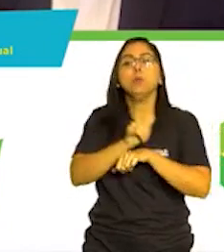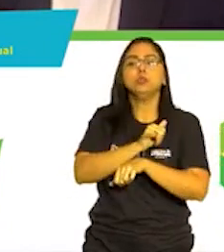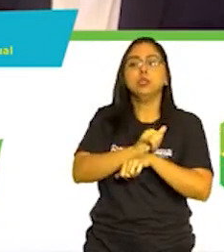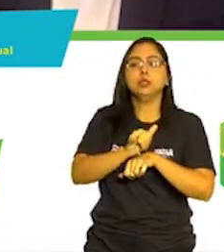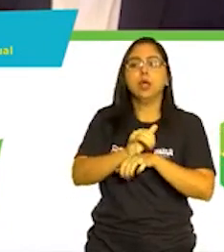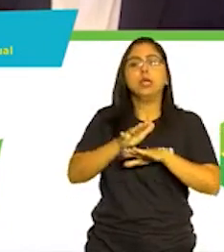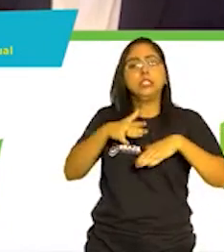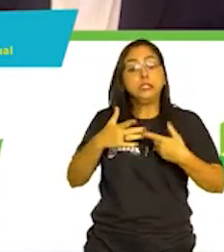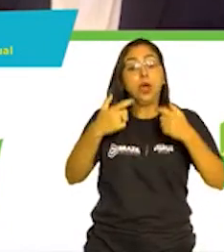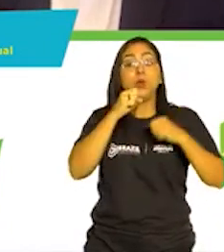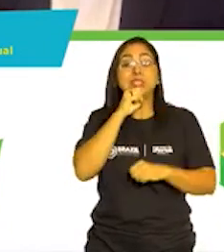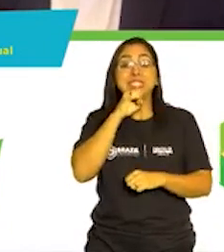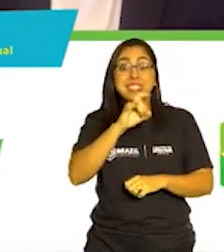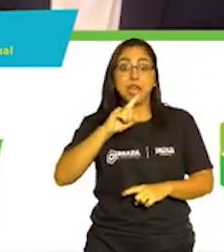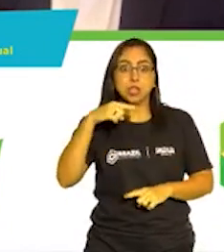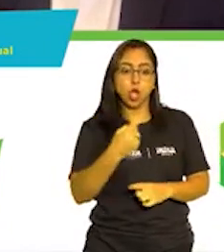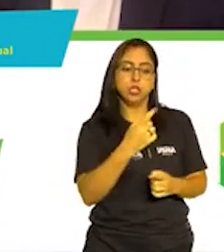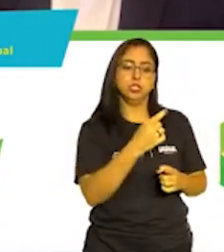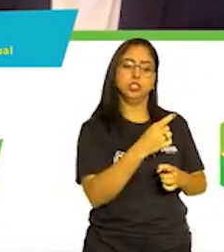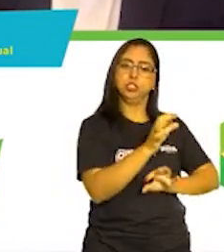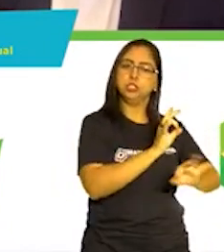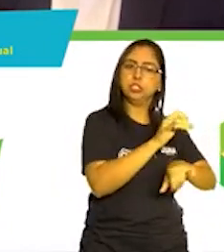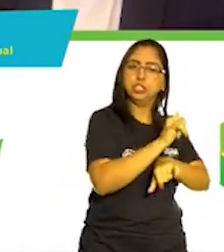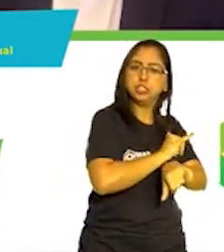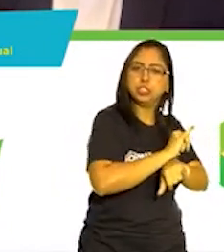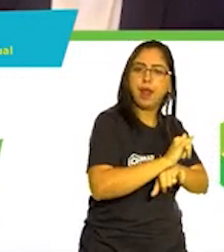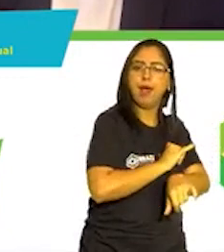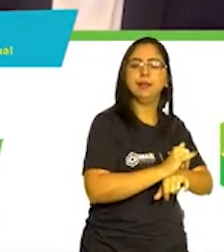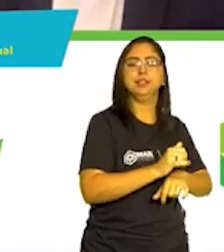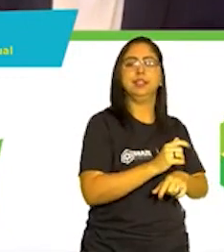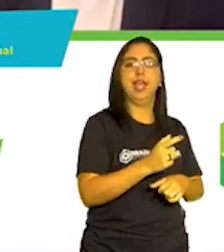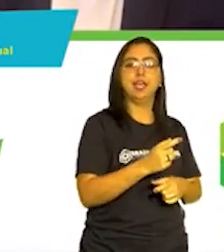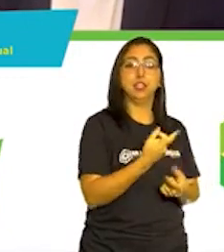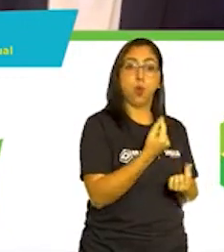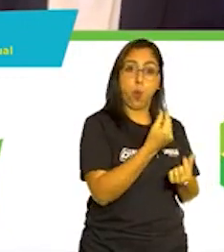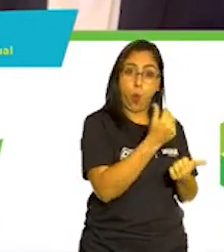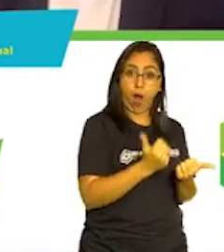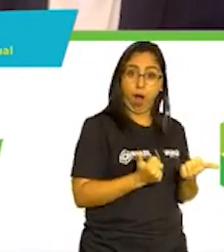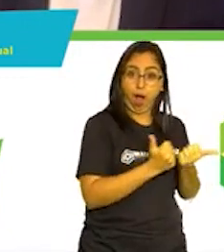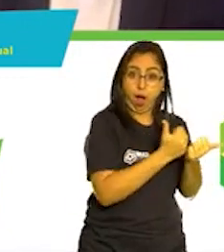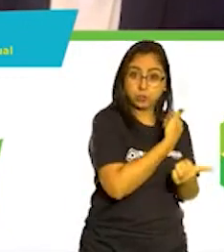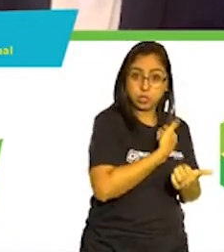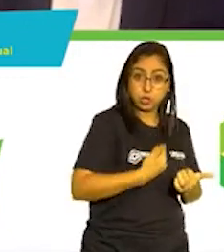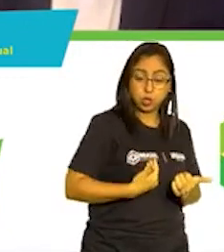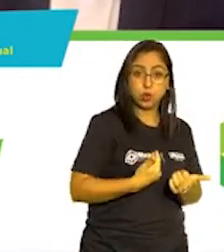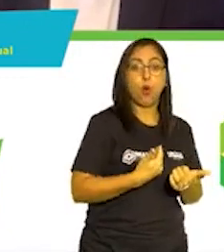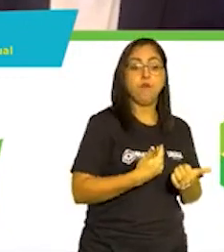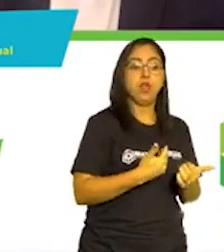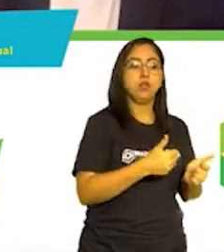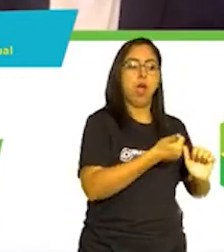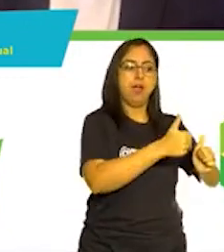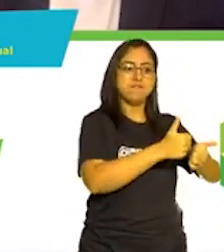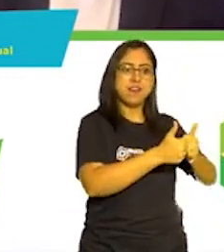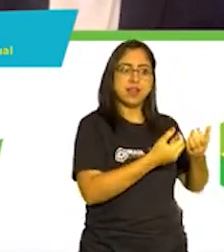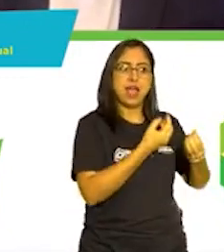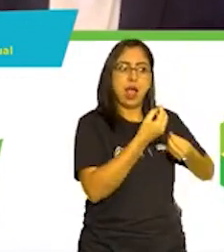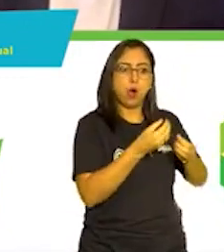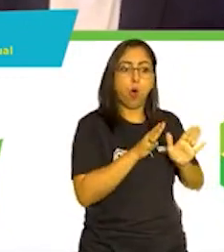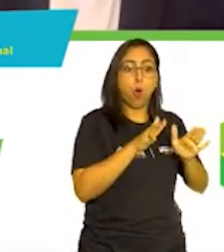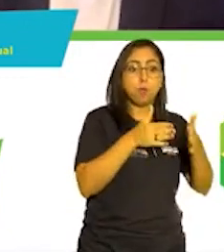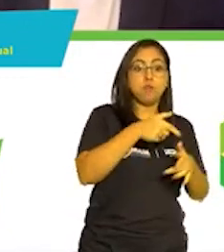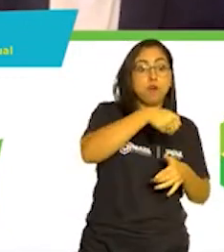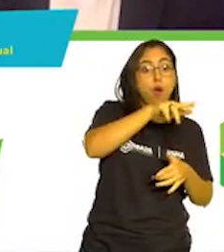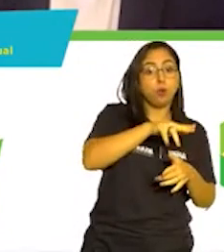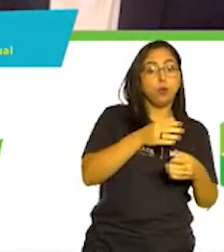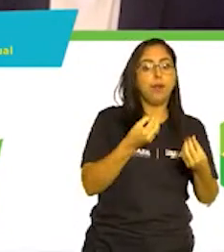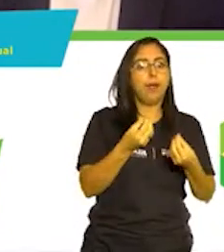auxílio emergencial com cotas locais, e aí, localmente, as pessoas descobrissem quem deveria ser beneficiado, a gente teria tido